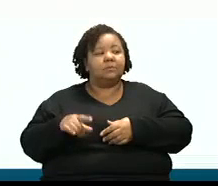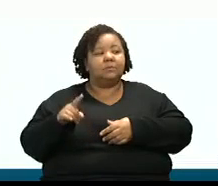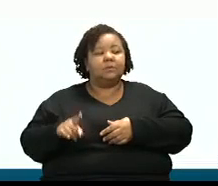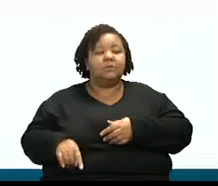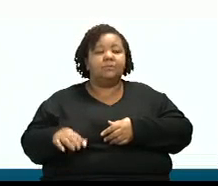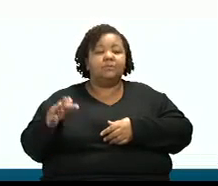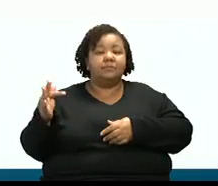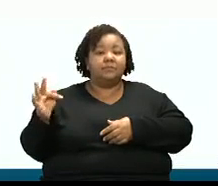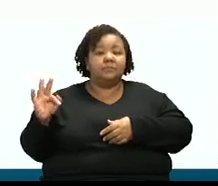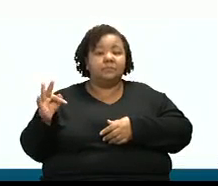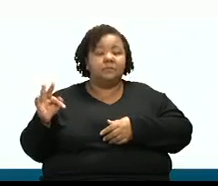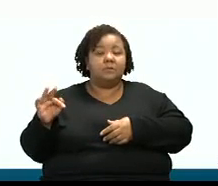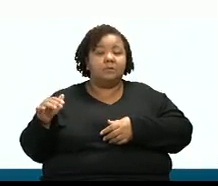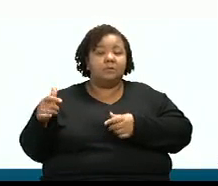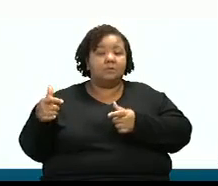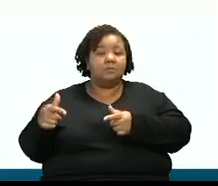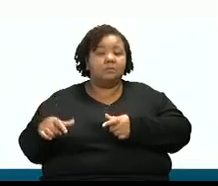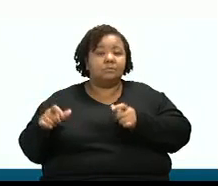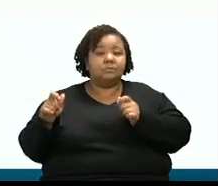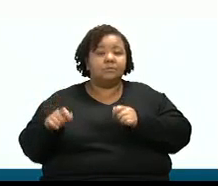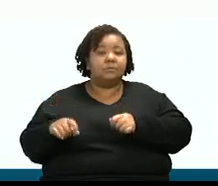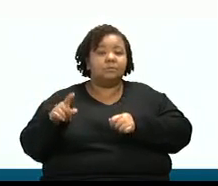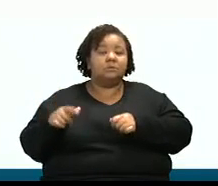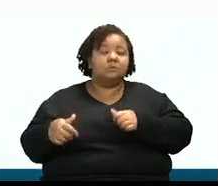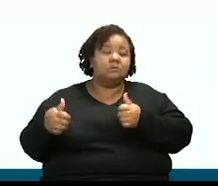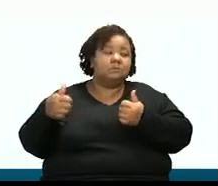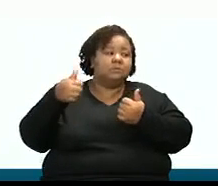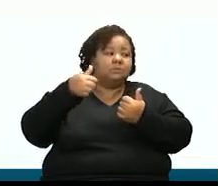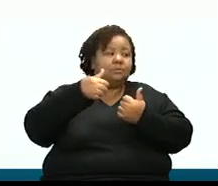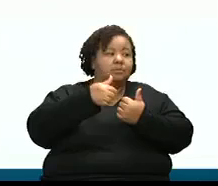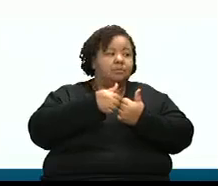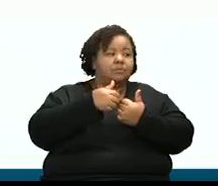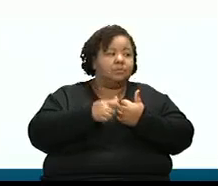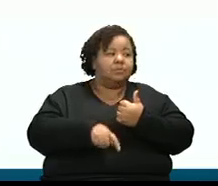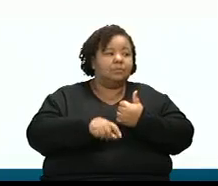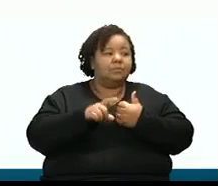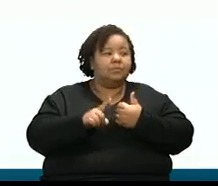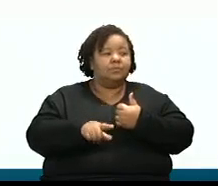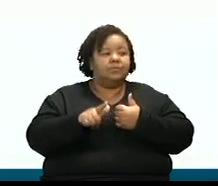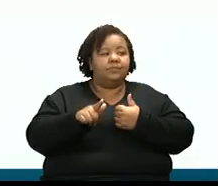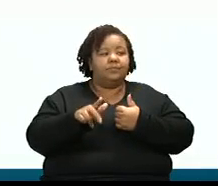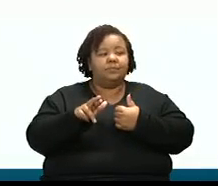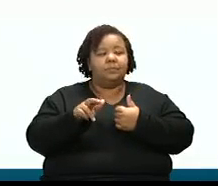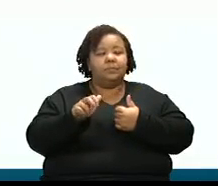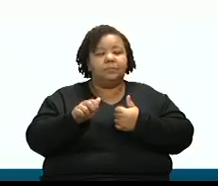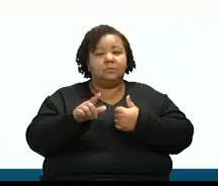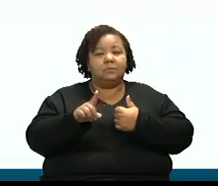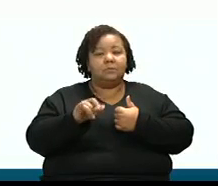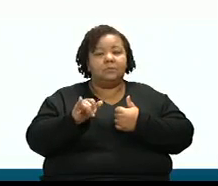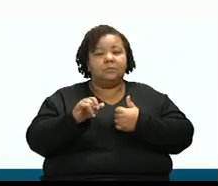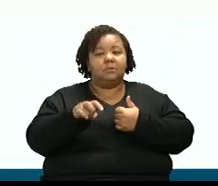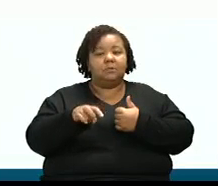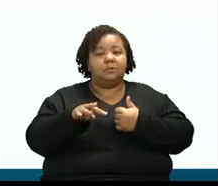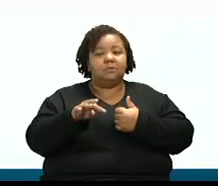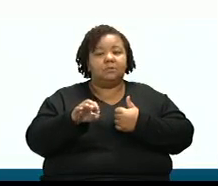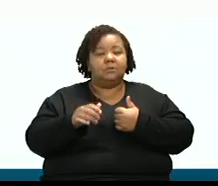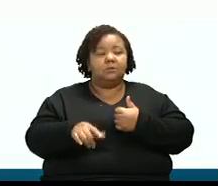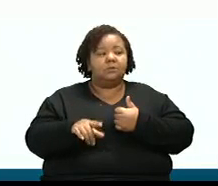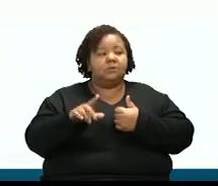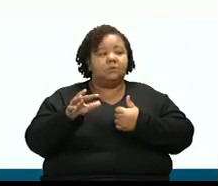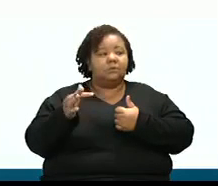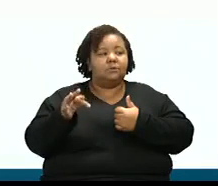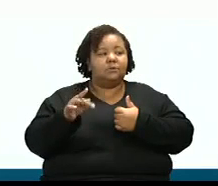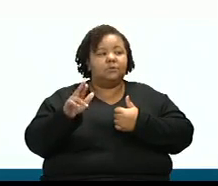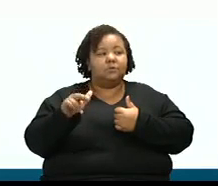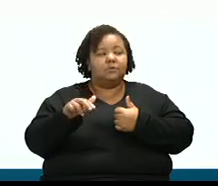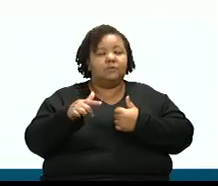campo F, que pode ser representado como gradiente de uma função φ,